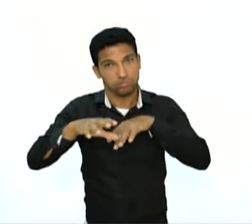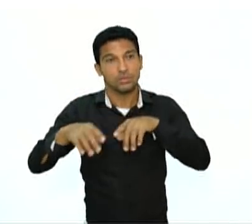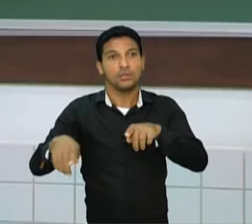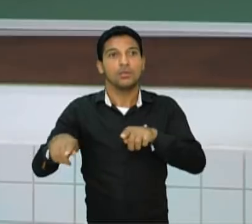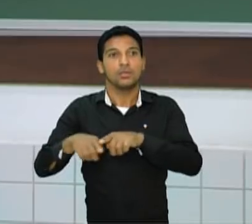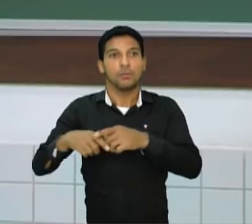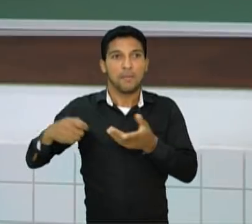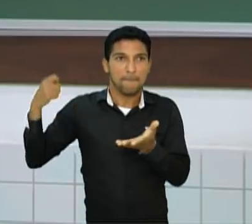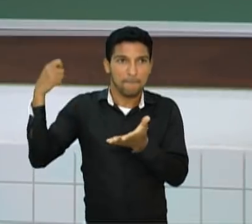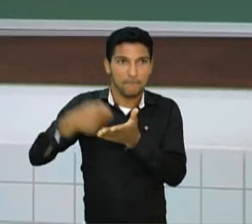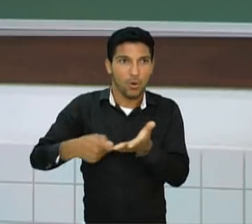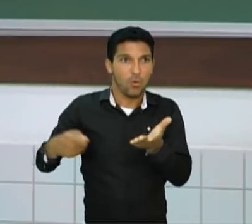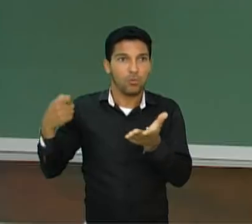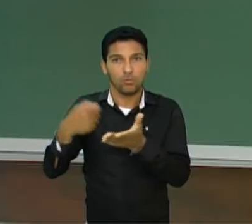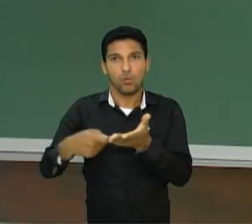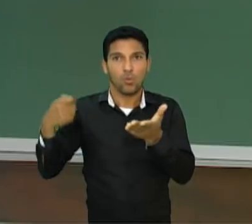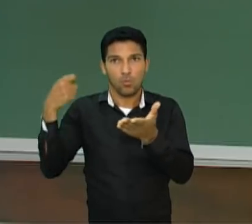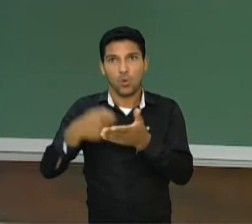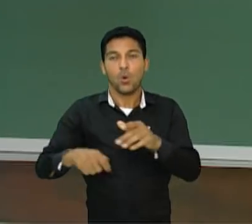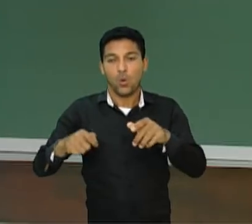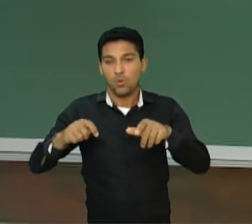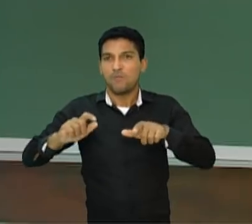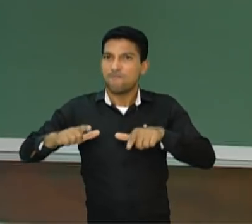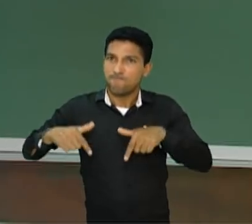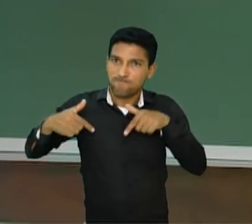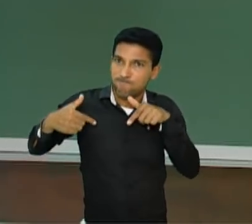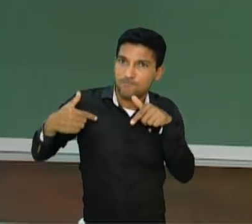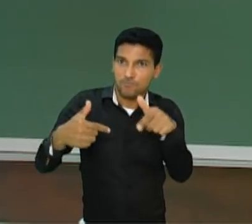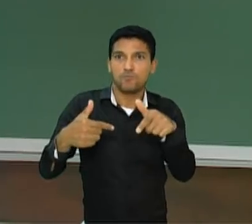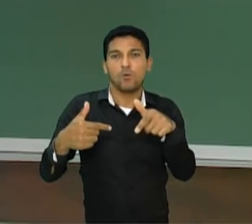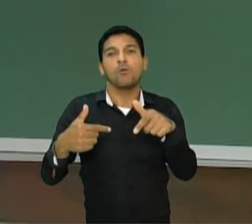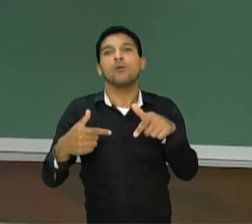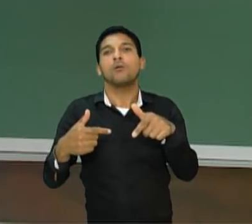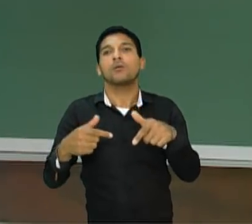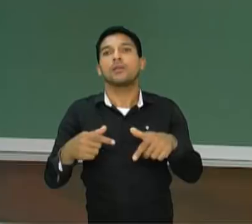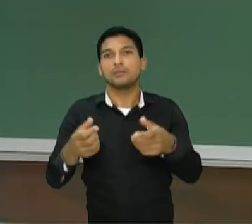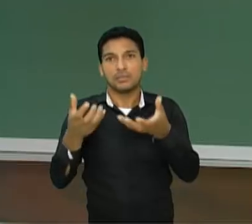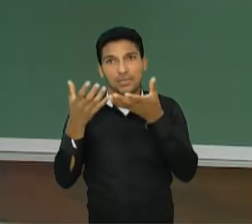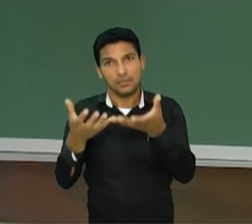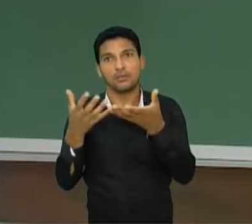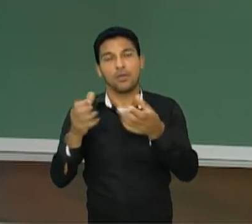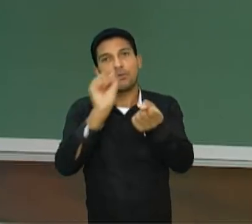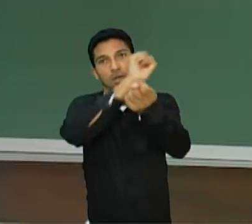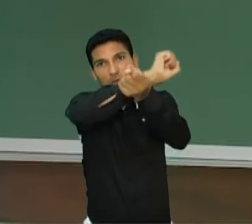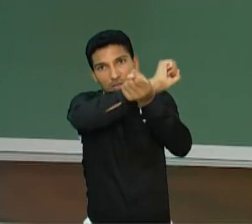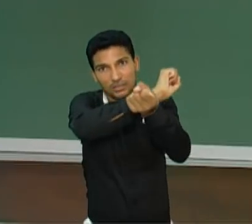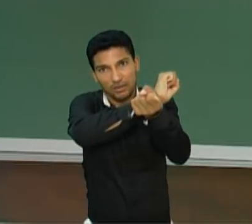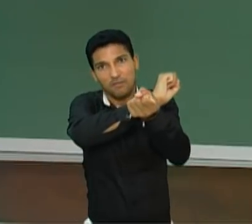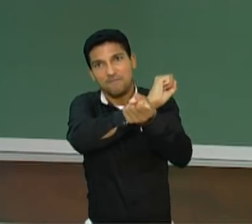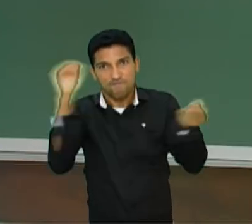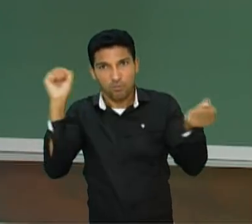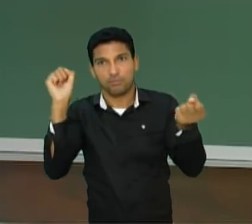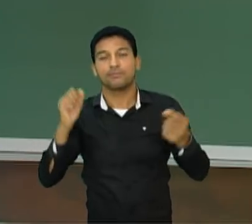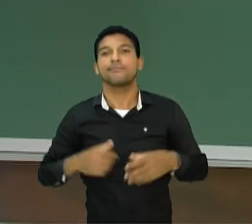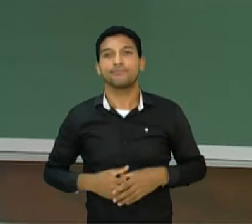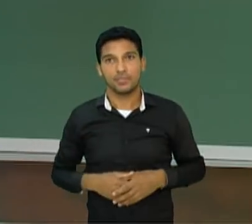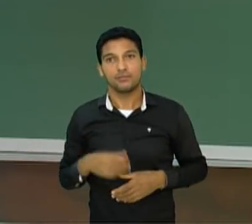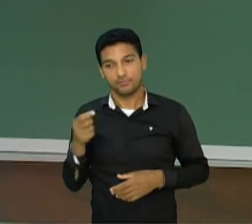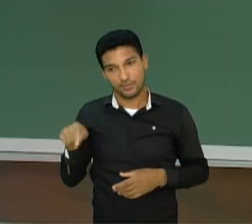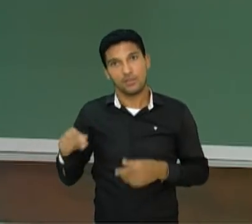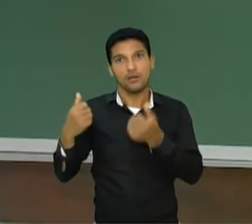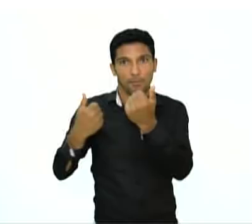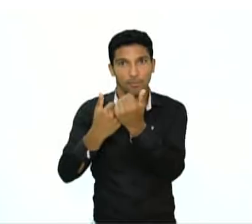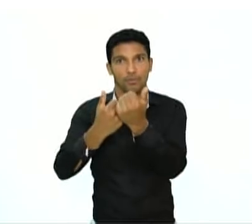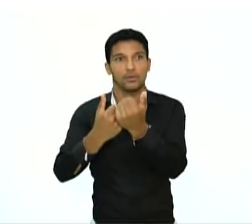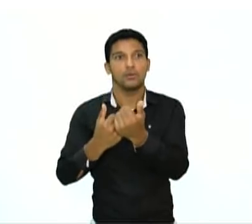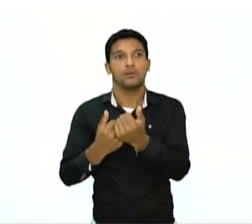E como nós estamos nessa semana conhecendo um pouco mais da cidade de Paranaguá, eu vou falar para vocês de um professor lá de Paranaguá,